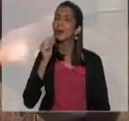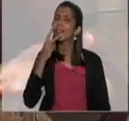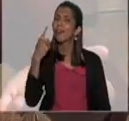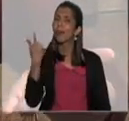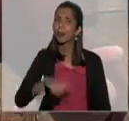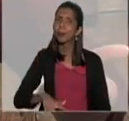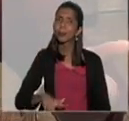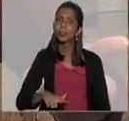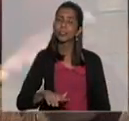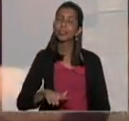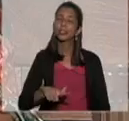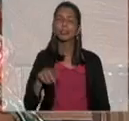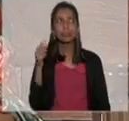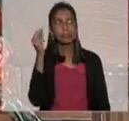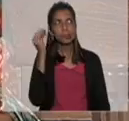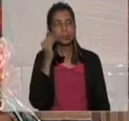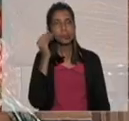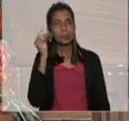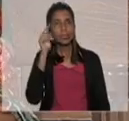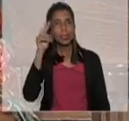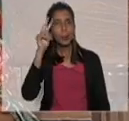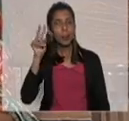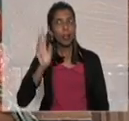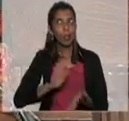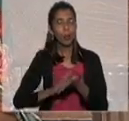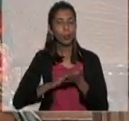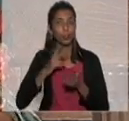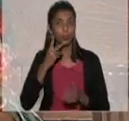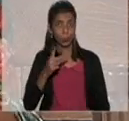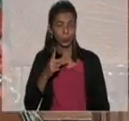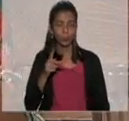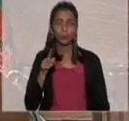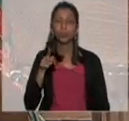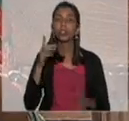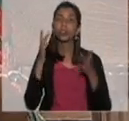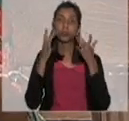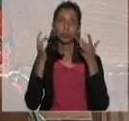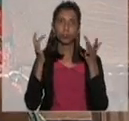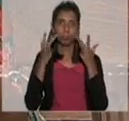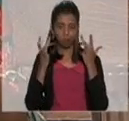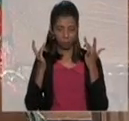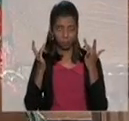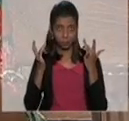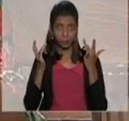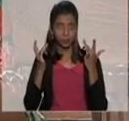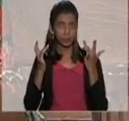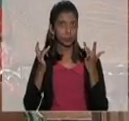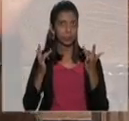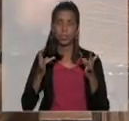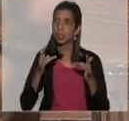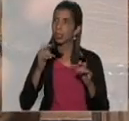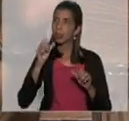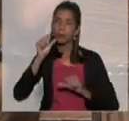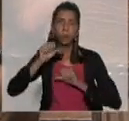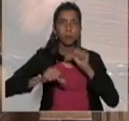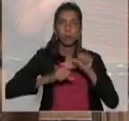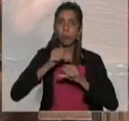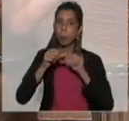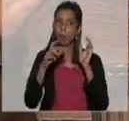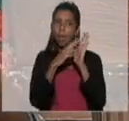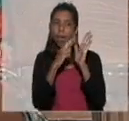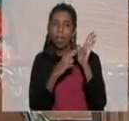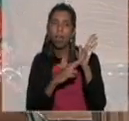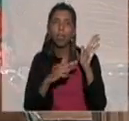repete aí o que ela te falou que é maravilhoso tem que lembrar mas foi o maior ilusivo que ela disse assim esse espetáculo é irrepreensível